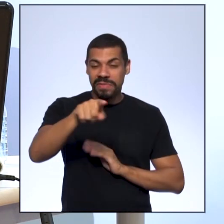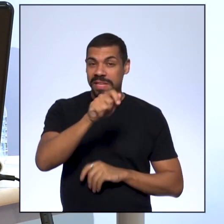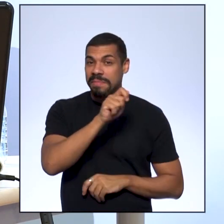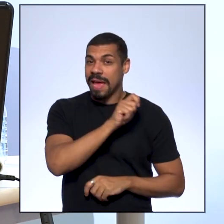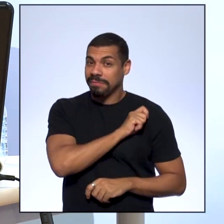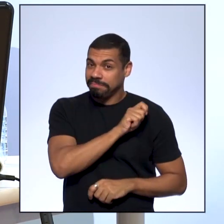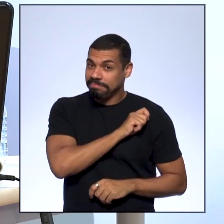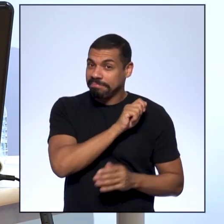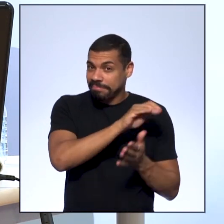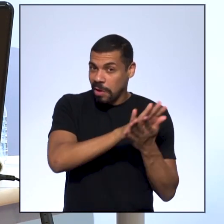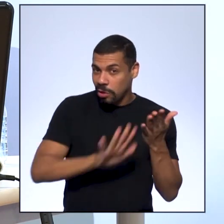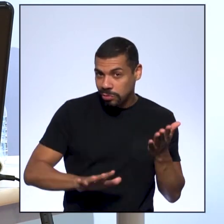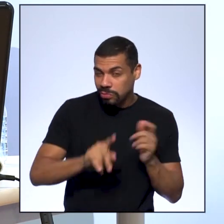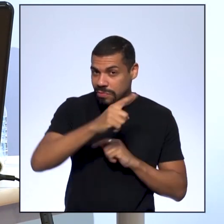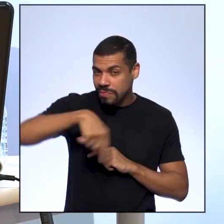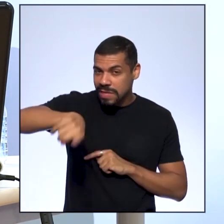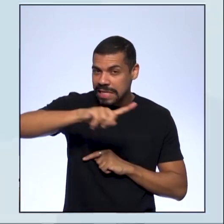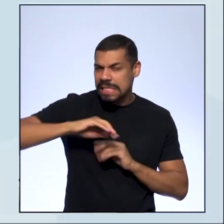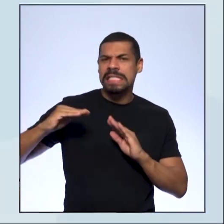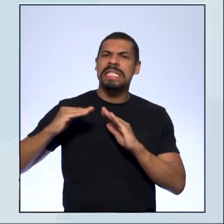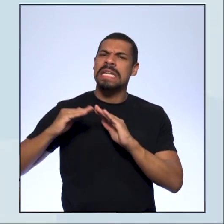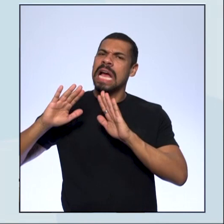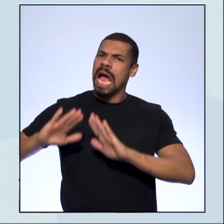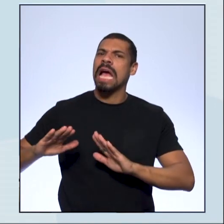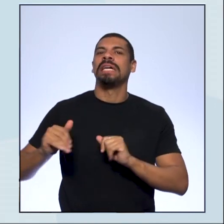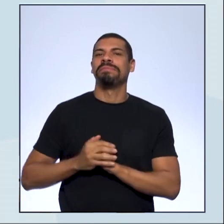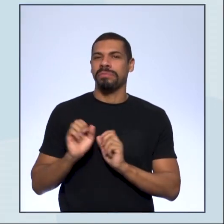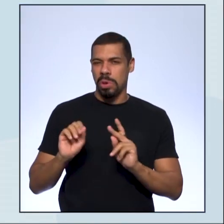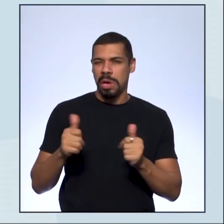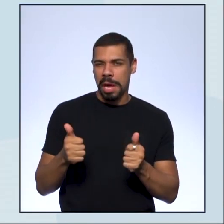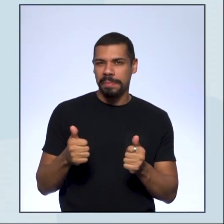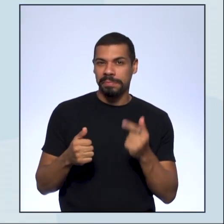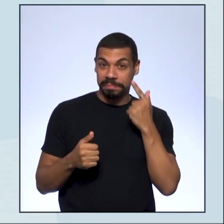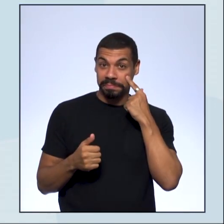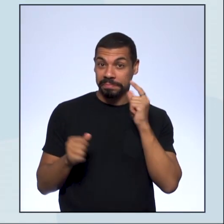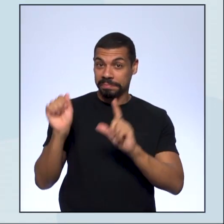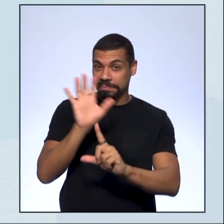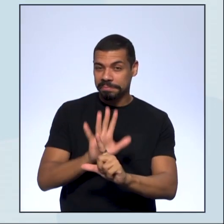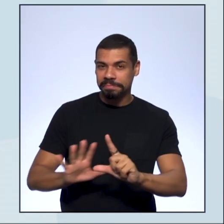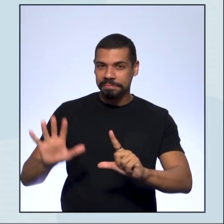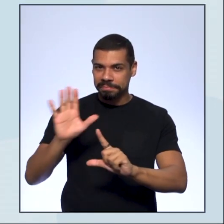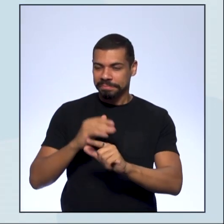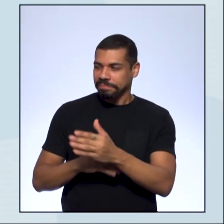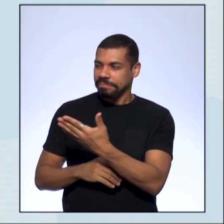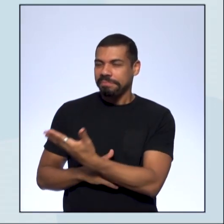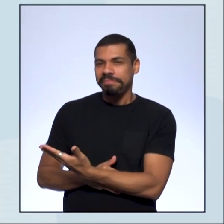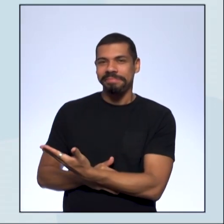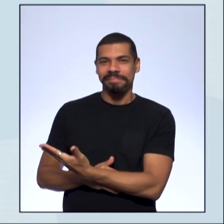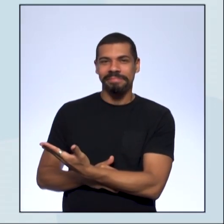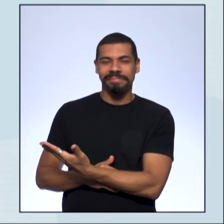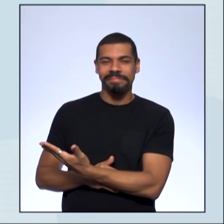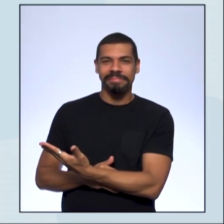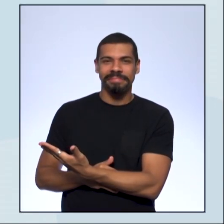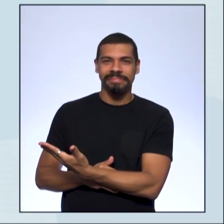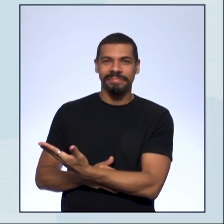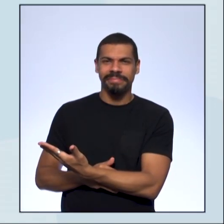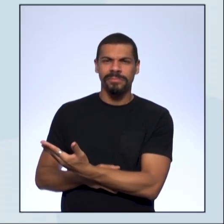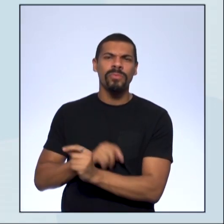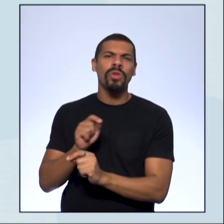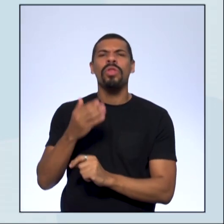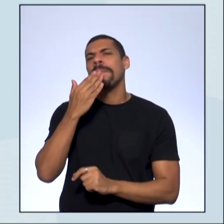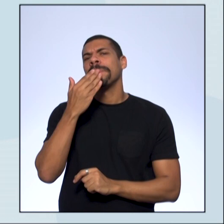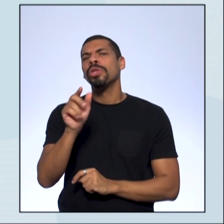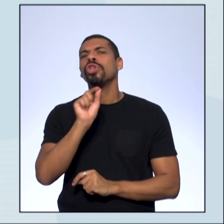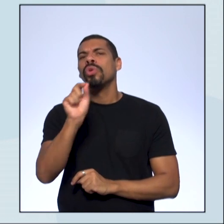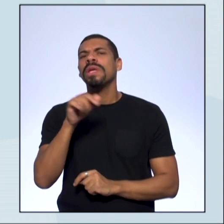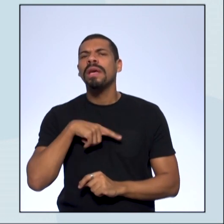fazerem em casa, que vai aparecer na tela para vocês, tá? Então, olha só. Aí na tela estão pedindo para vocês realizarem uma